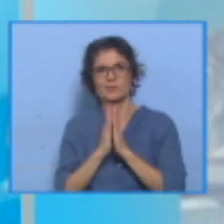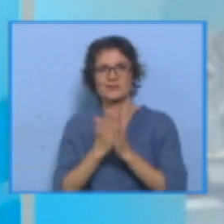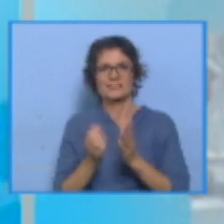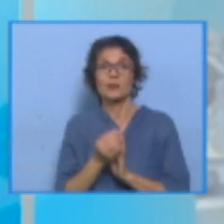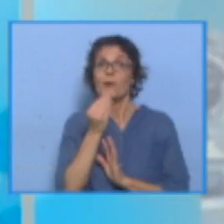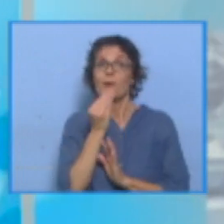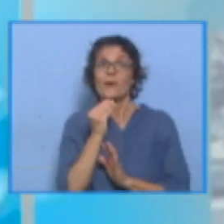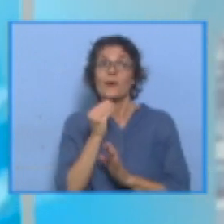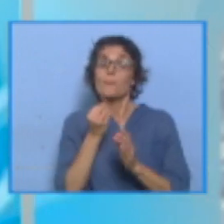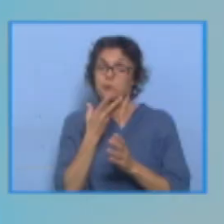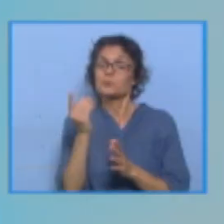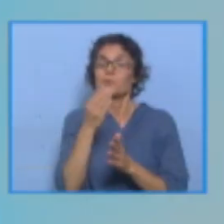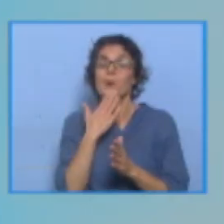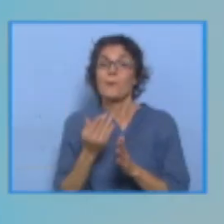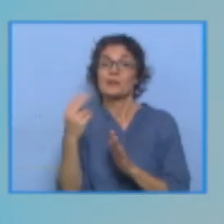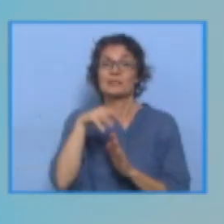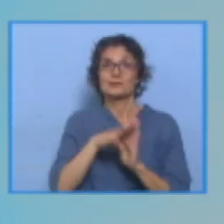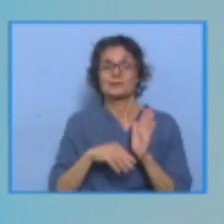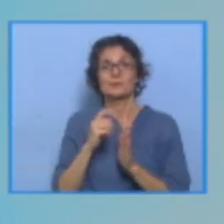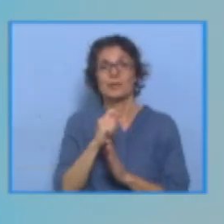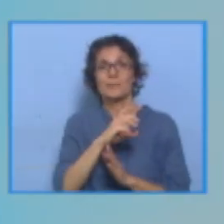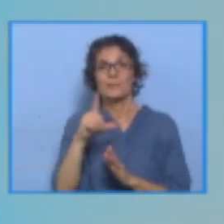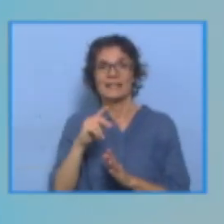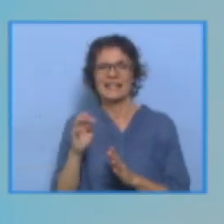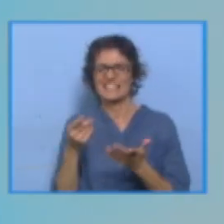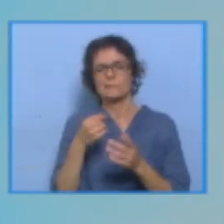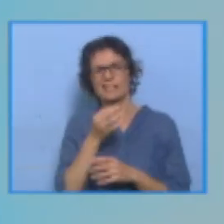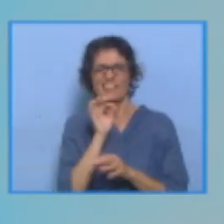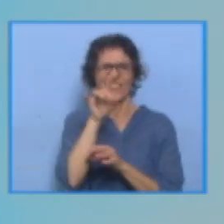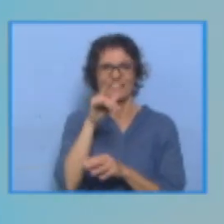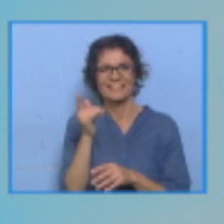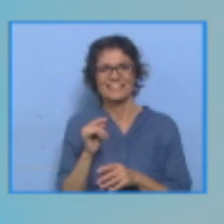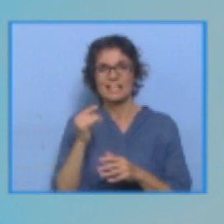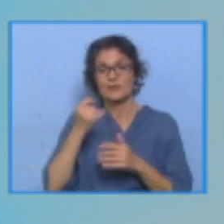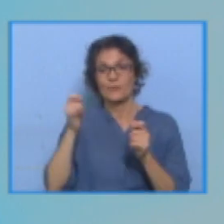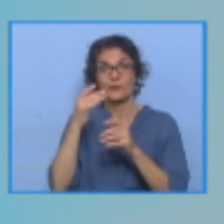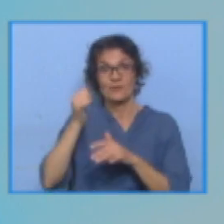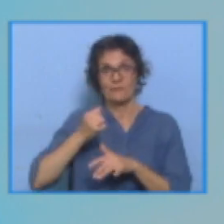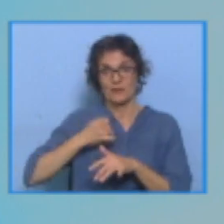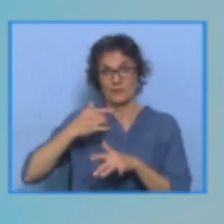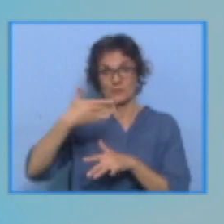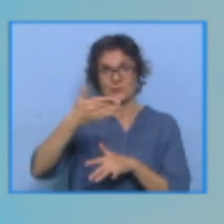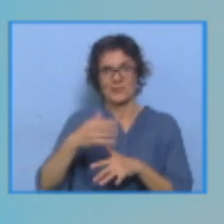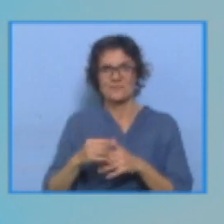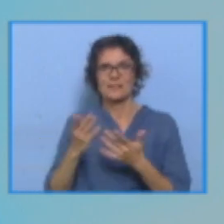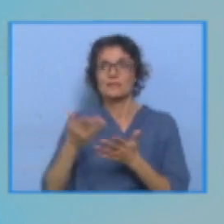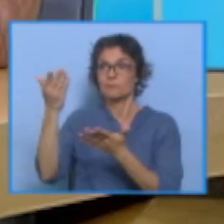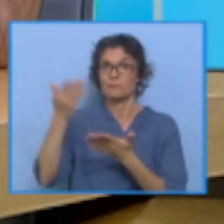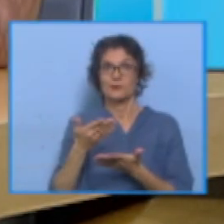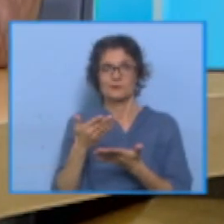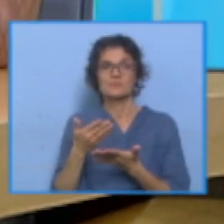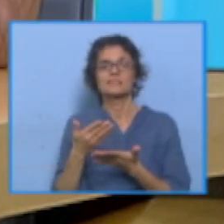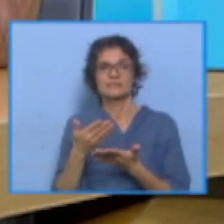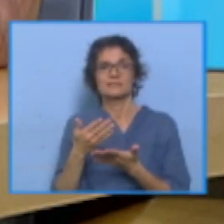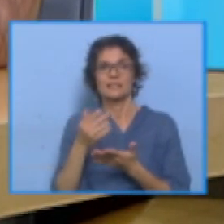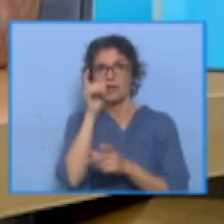obrigado por terem estado hoje aqui no programa Eclésia. Fica o aperitivo do Fates Night Out, que é já no próximo sábado, mas também o convite a quem nos